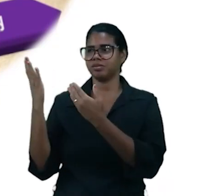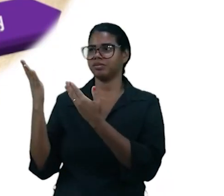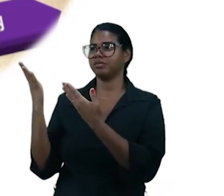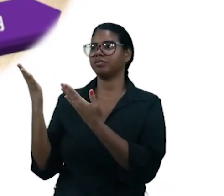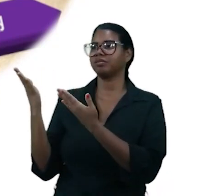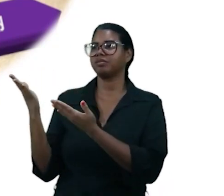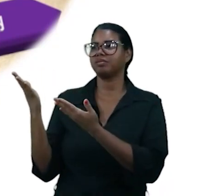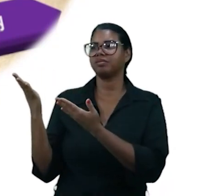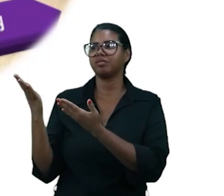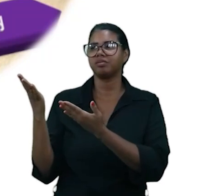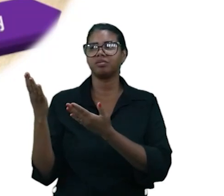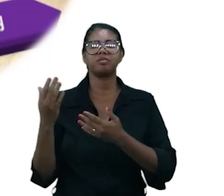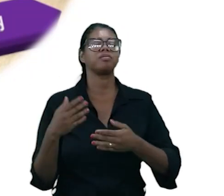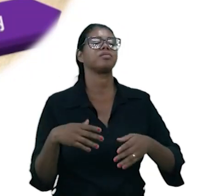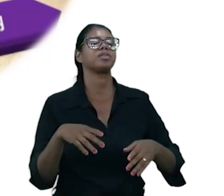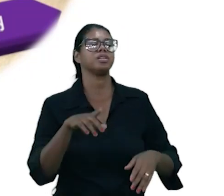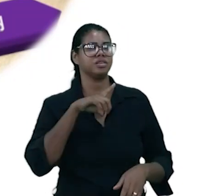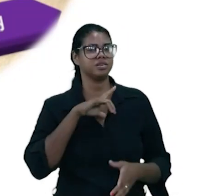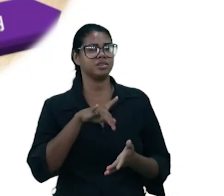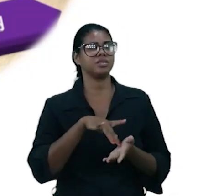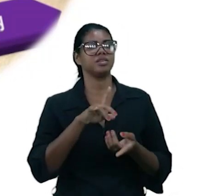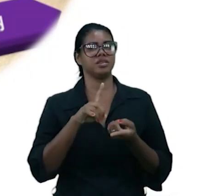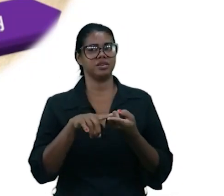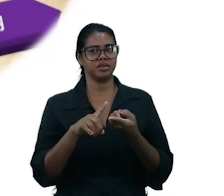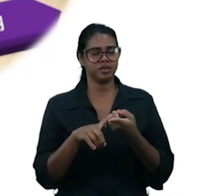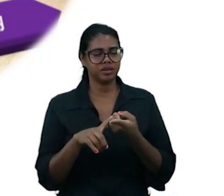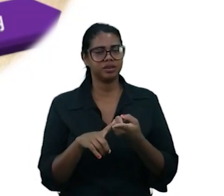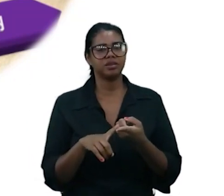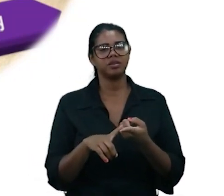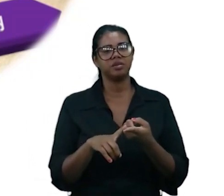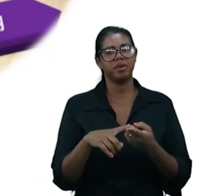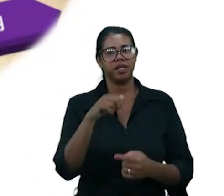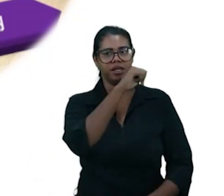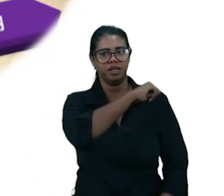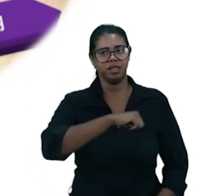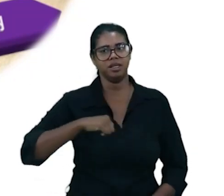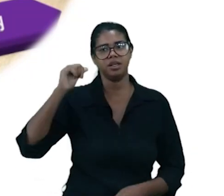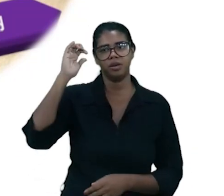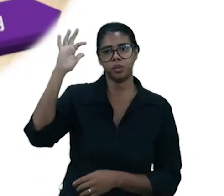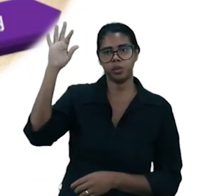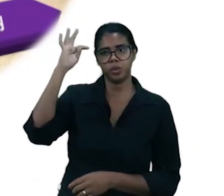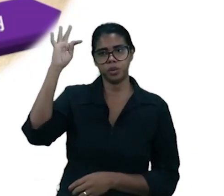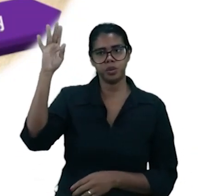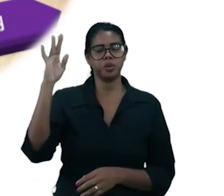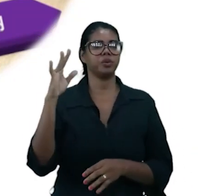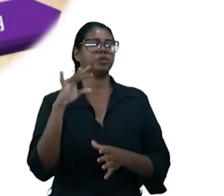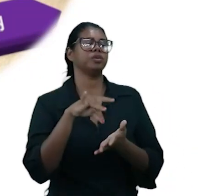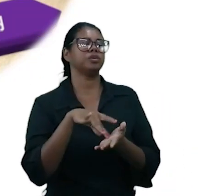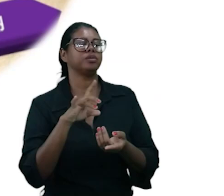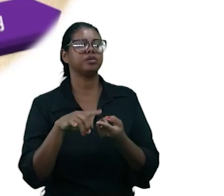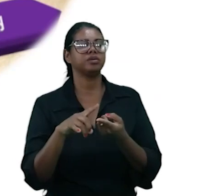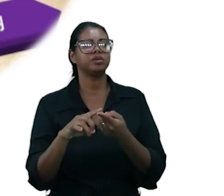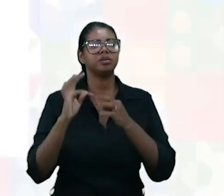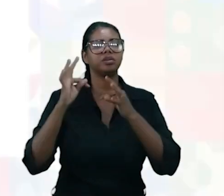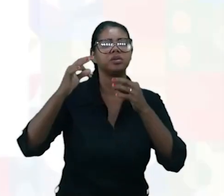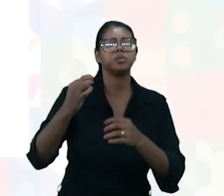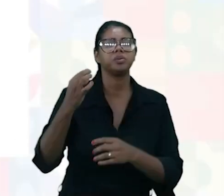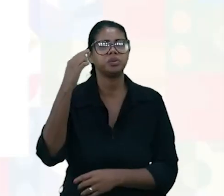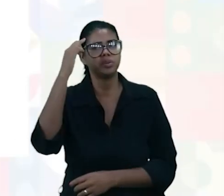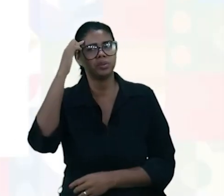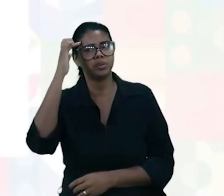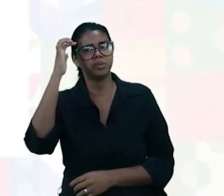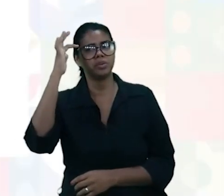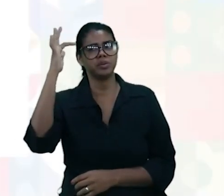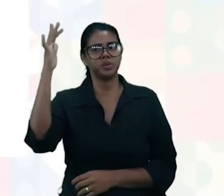ali tem umas categorias que já são inspiradas nas categorias de Aristóteles e vai formatar todo esse pensamento, não